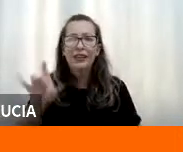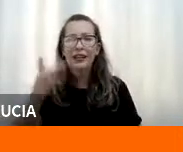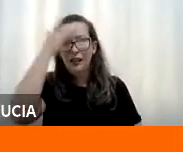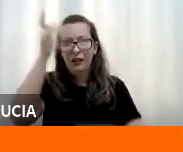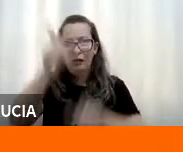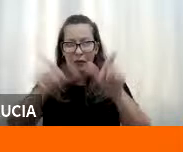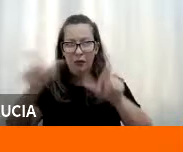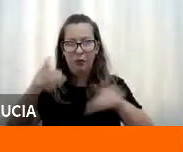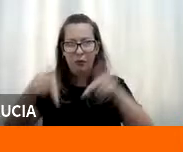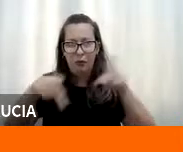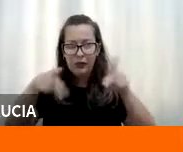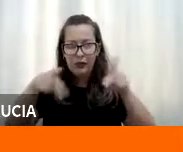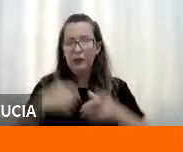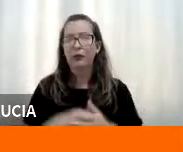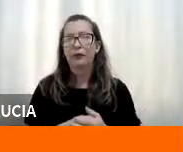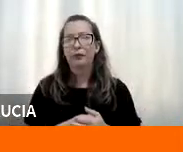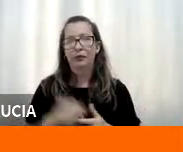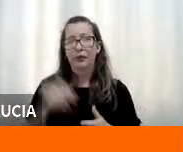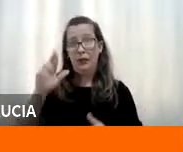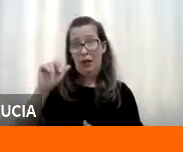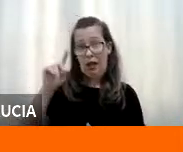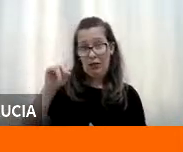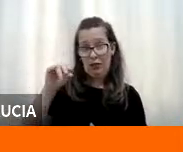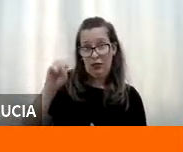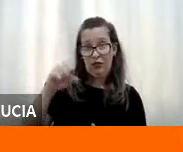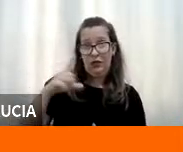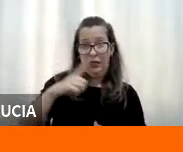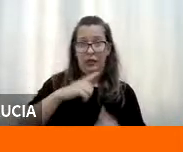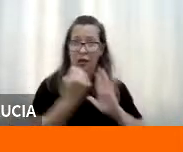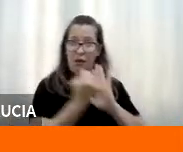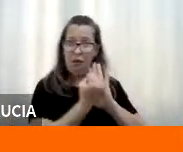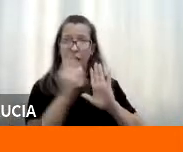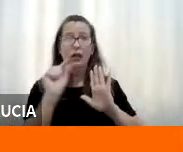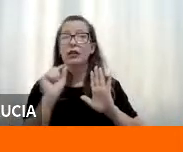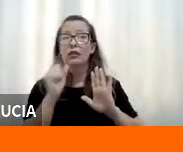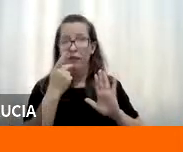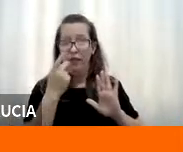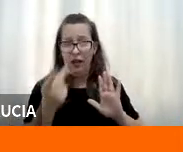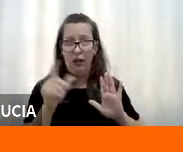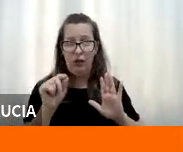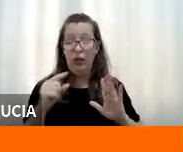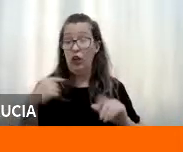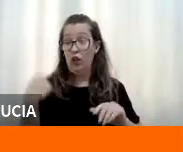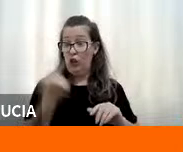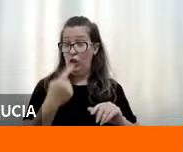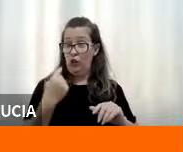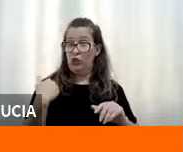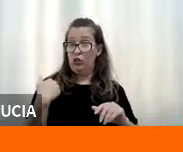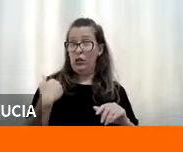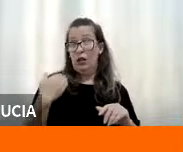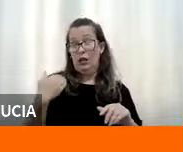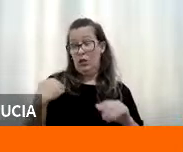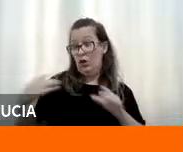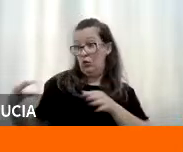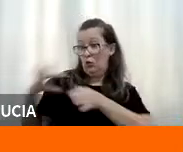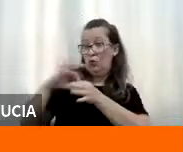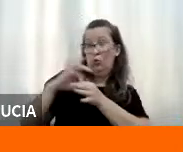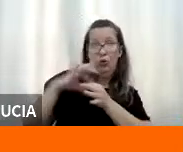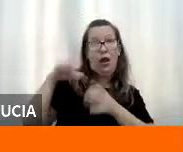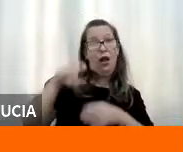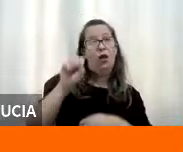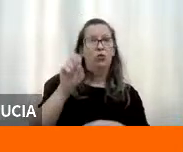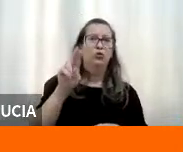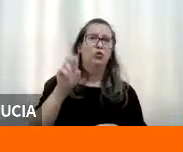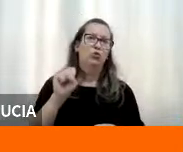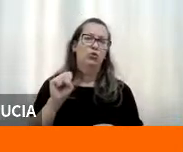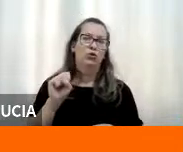No rádio, nós temos um slogan que afirma que nosso lado é o SUS. Isso também é uma sinalização para